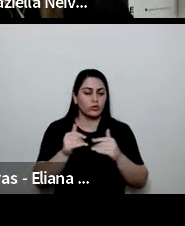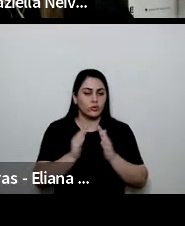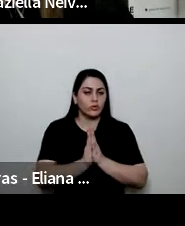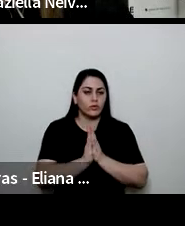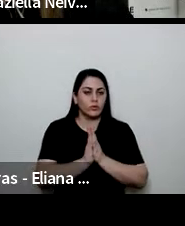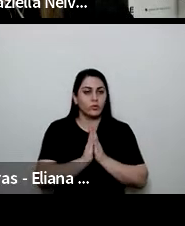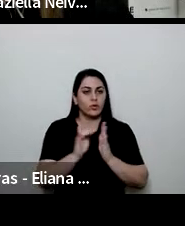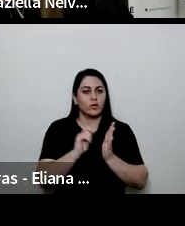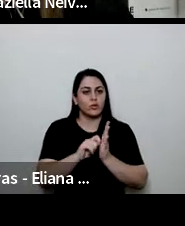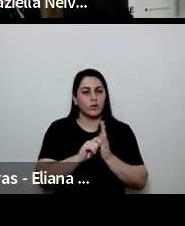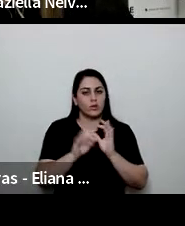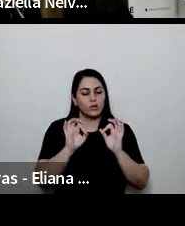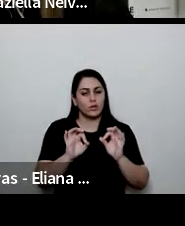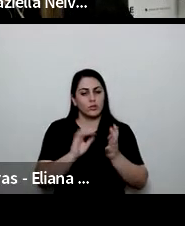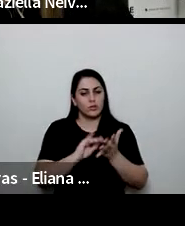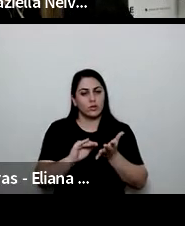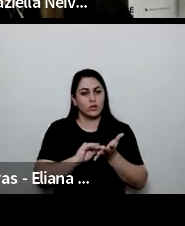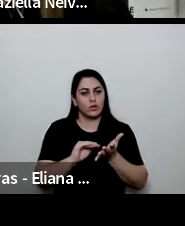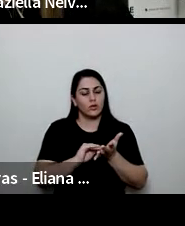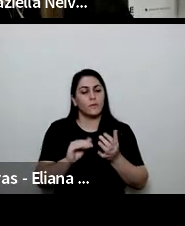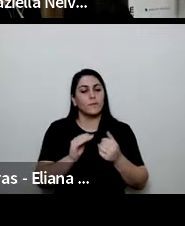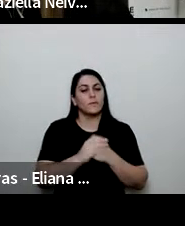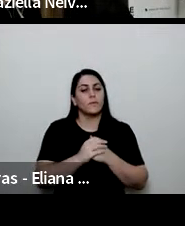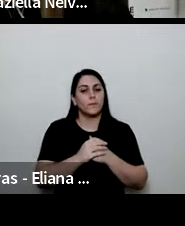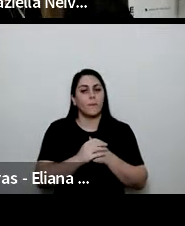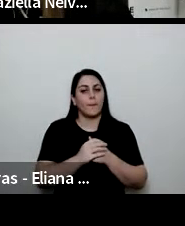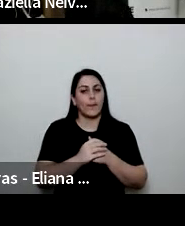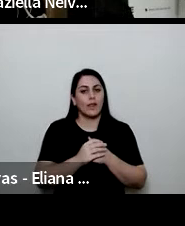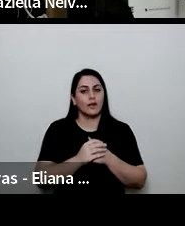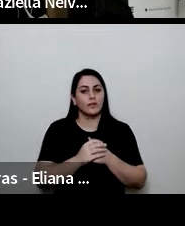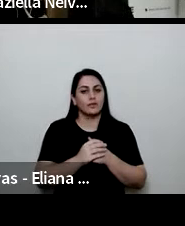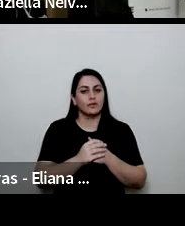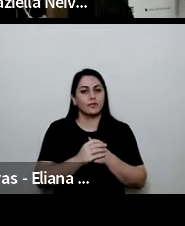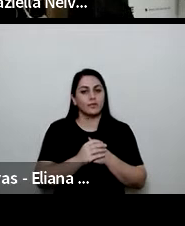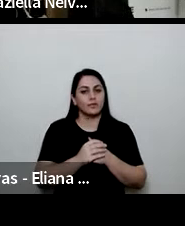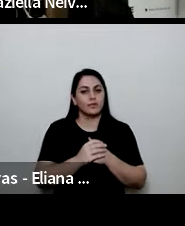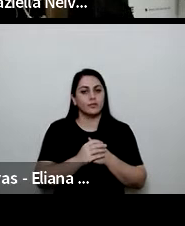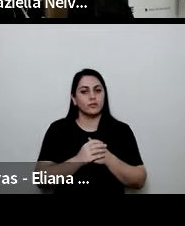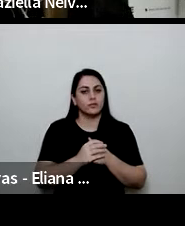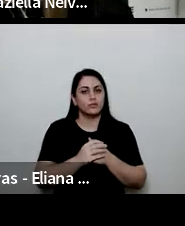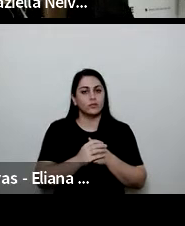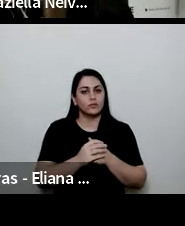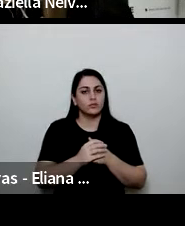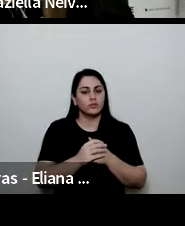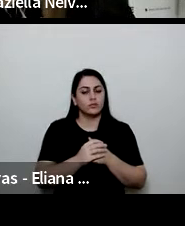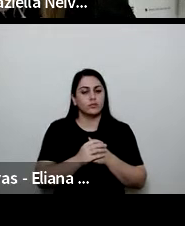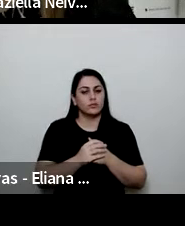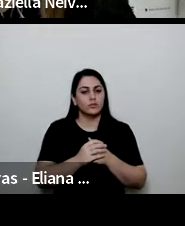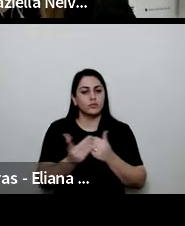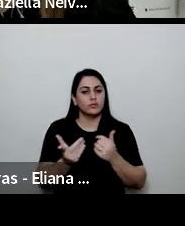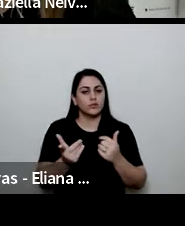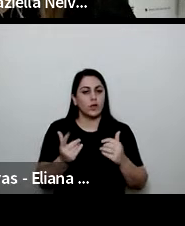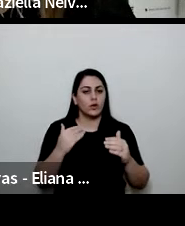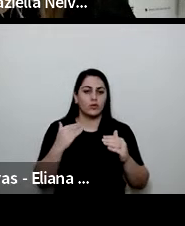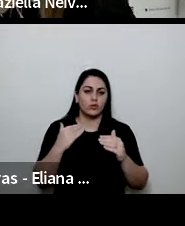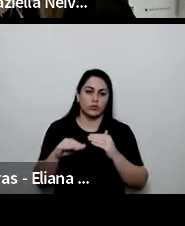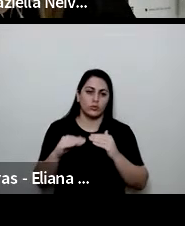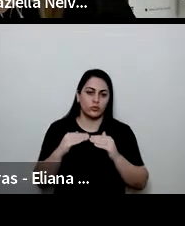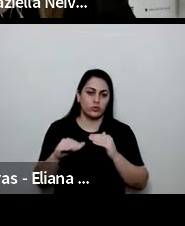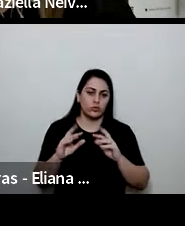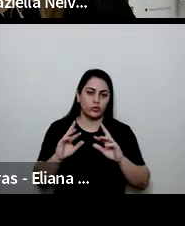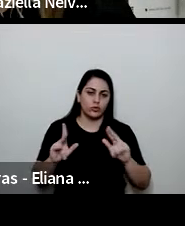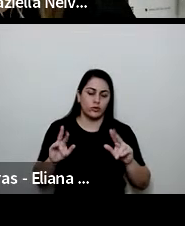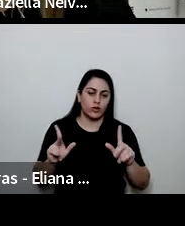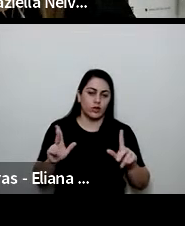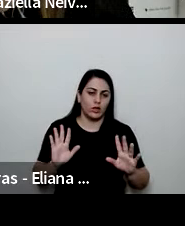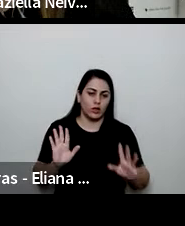para ela anotar aqui a secretária pois não é e dissonância do gosto do